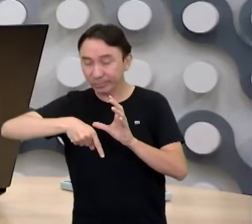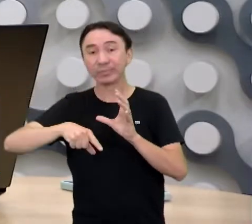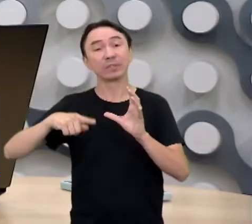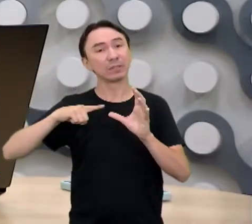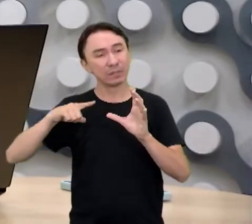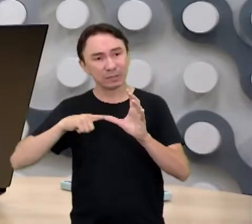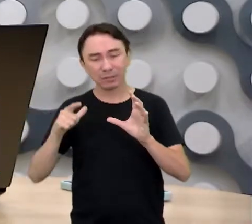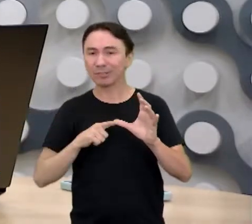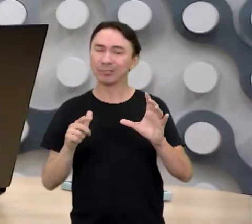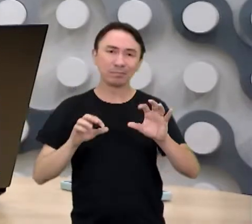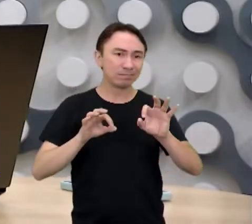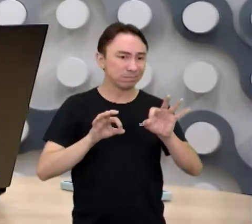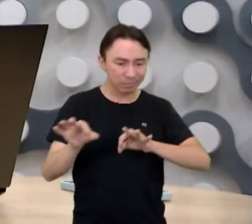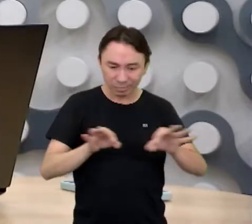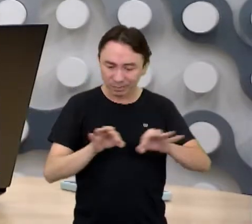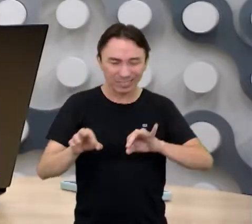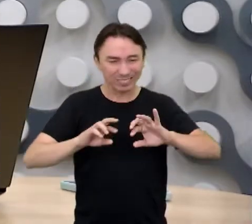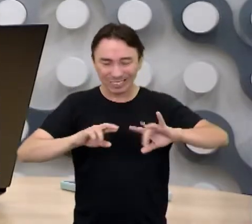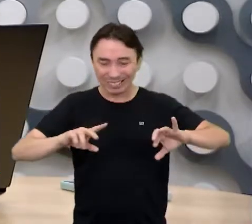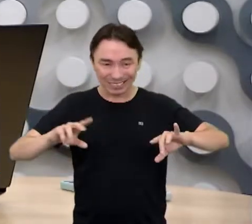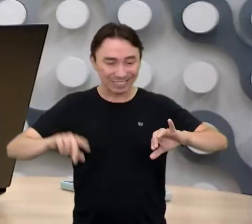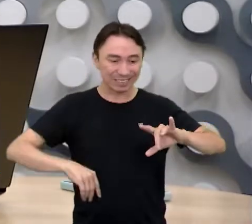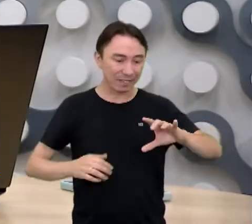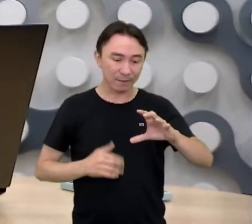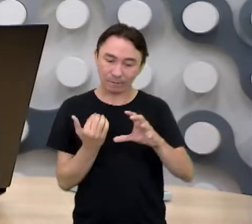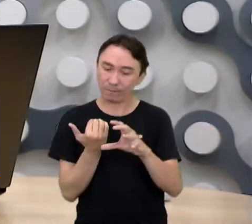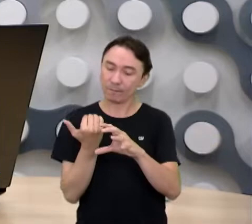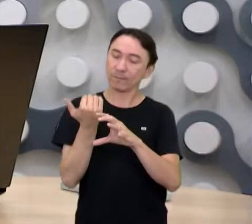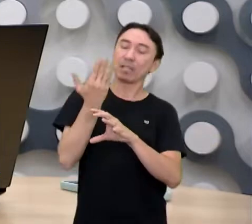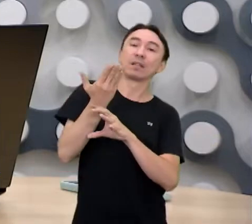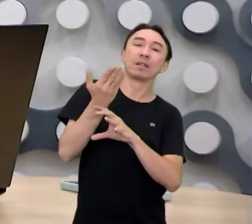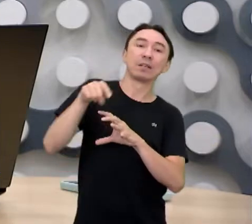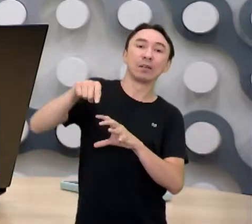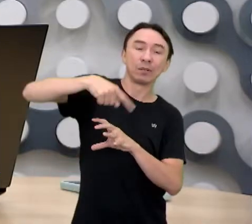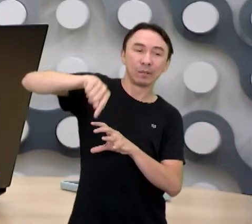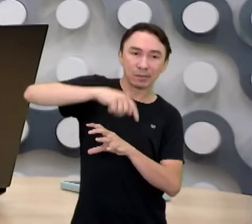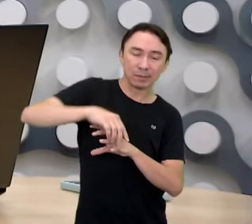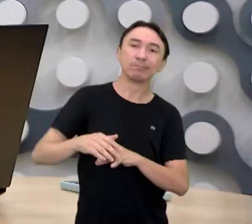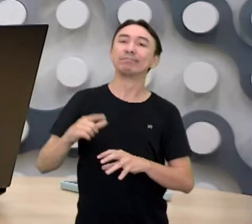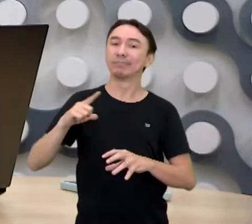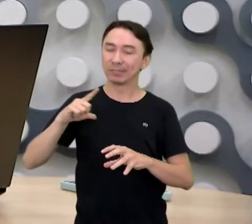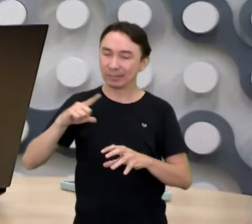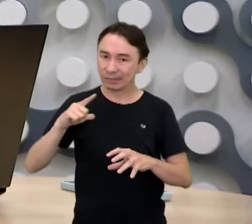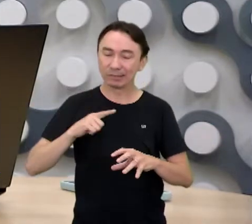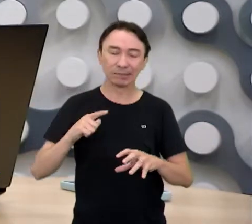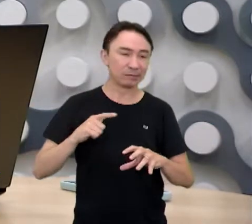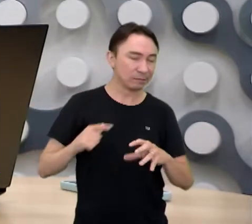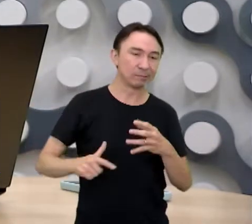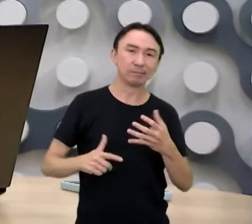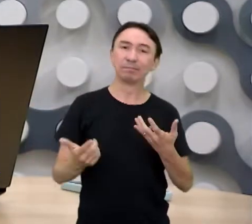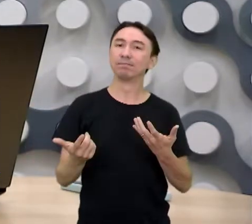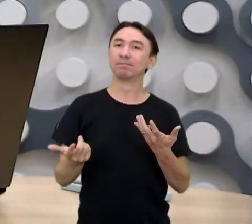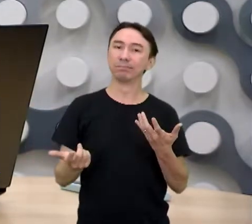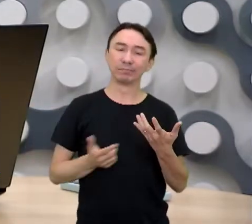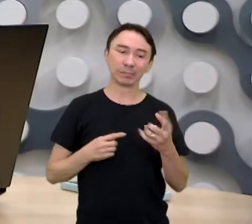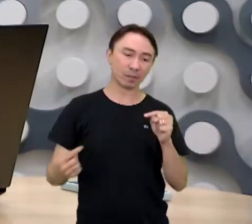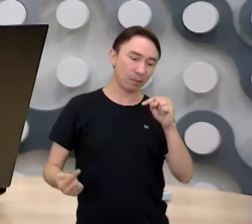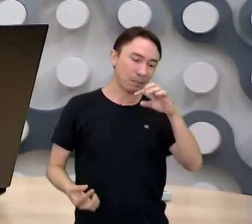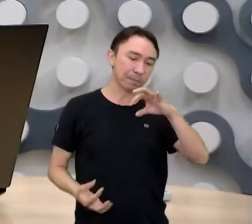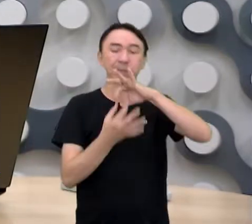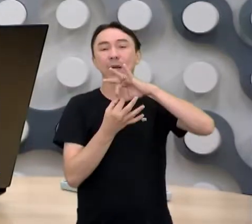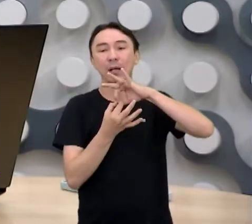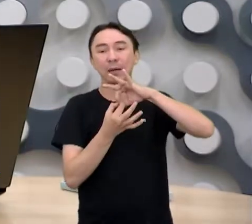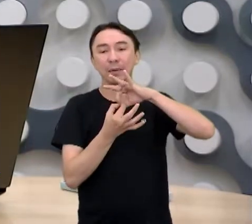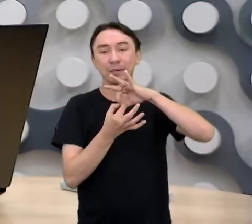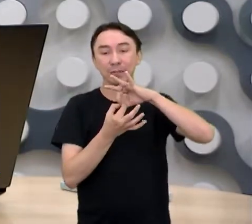interfere na nossa superfície, no nosso cotidiano, né? Então é interessante retratar isso. Por isso, né, o interesse, né, de se colocar